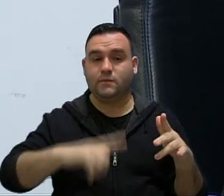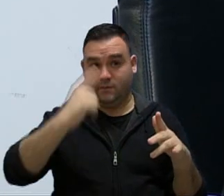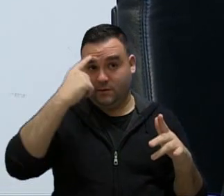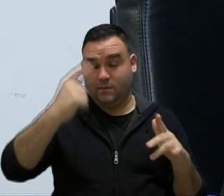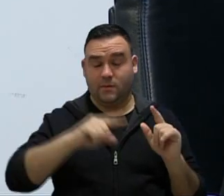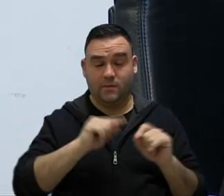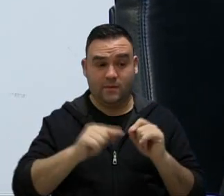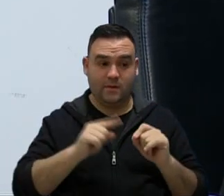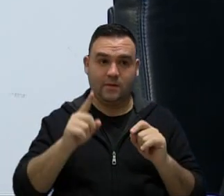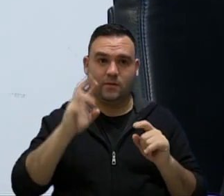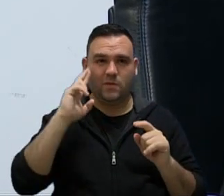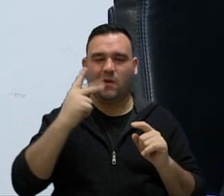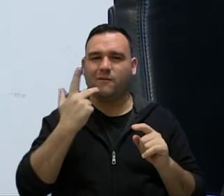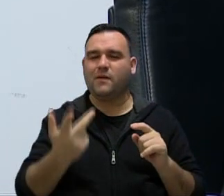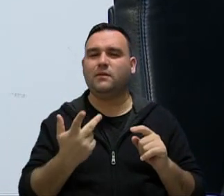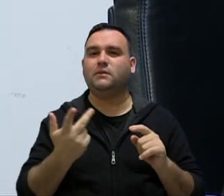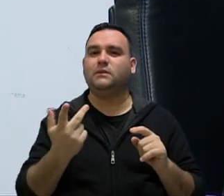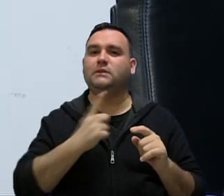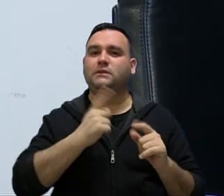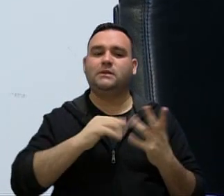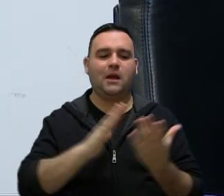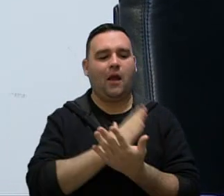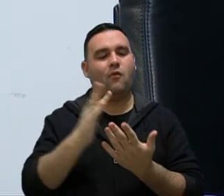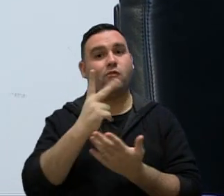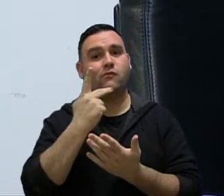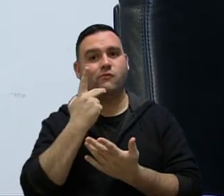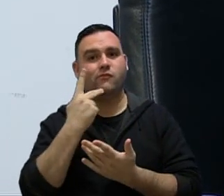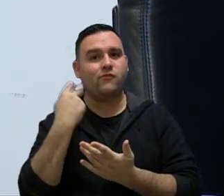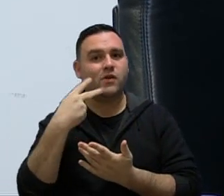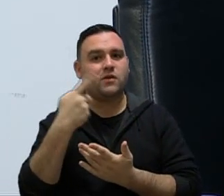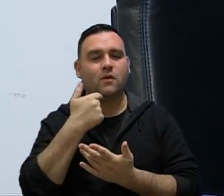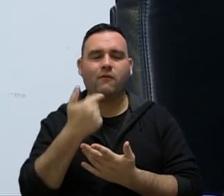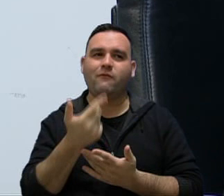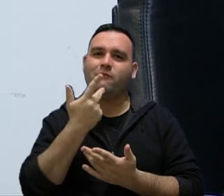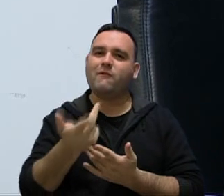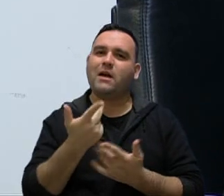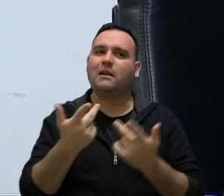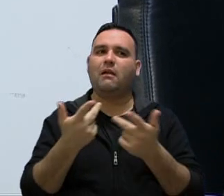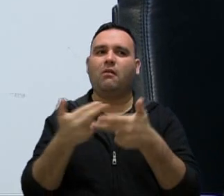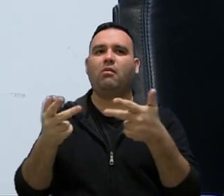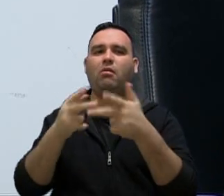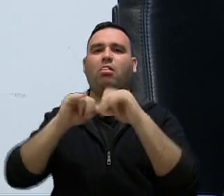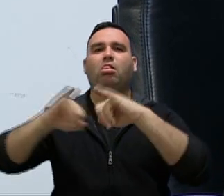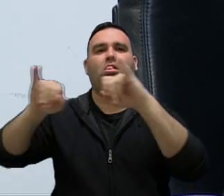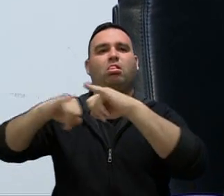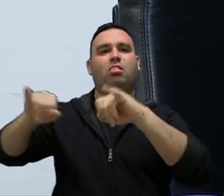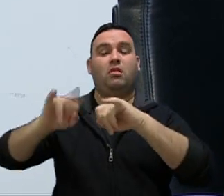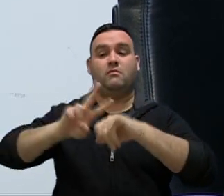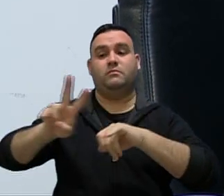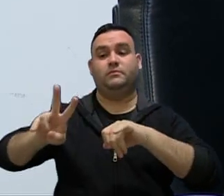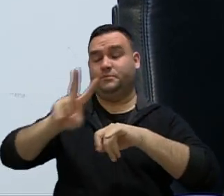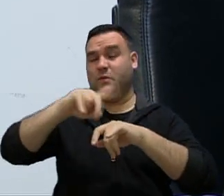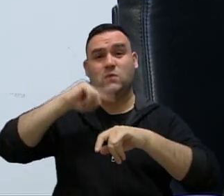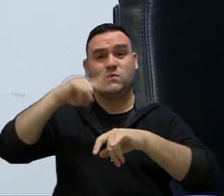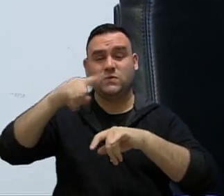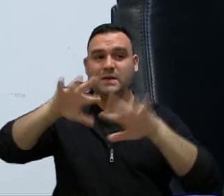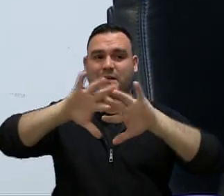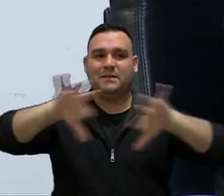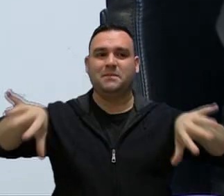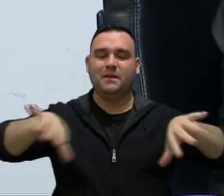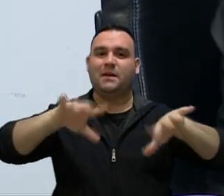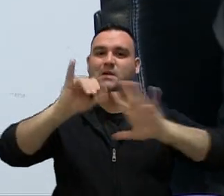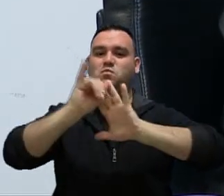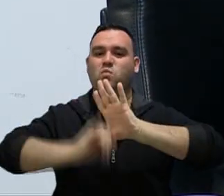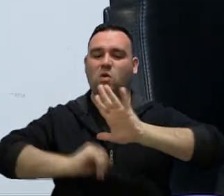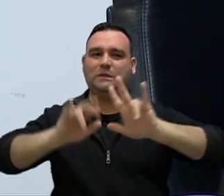uma vez que relembrando o que que o hudson falou ele tem tem vereador que tá falando coisa por aí candidato a prefeito que não consegue fazer uma separação